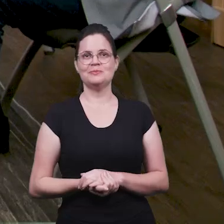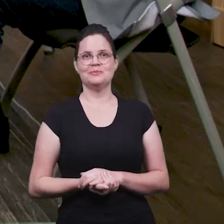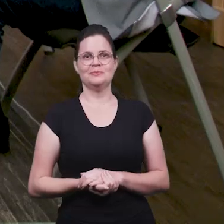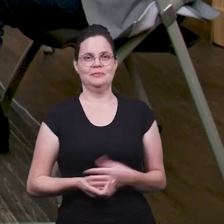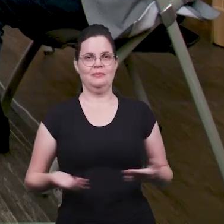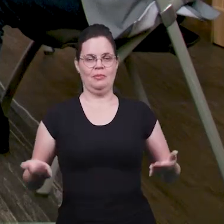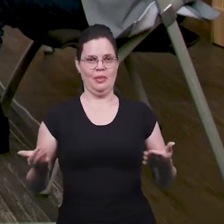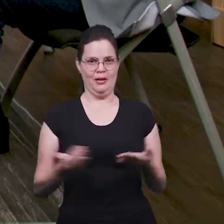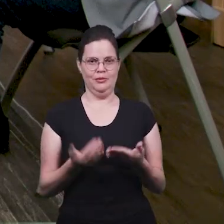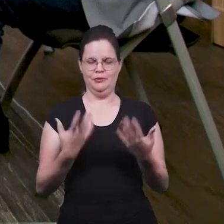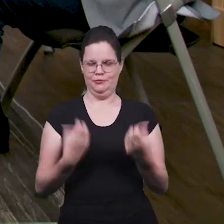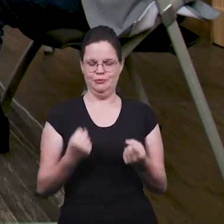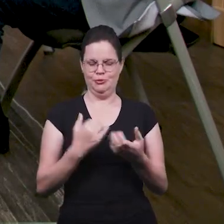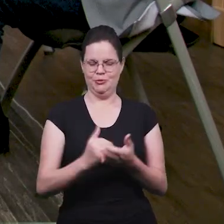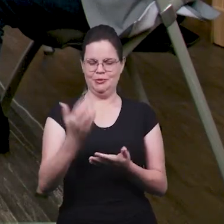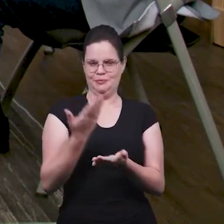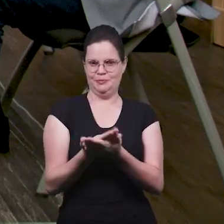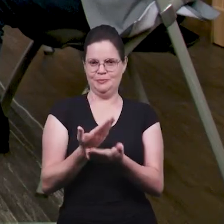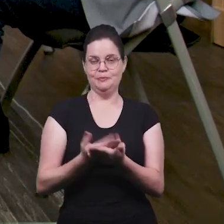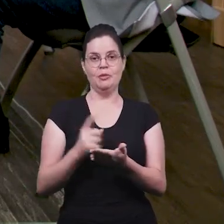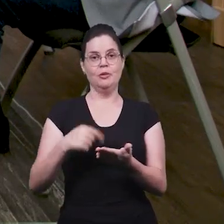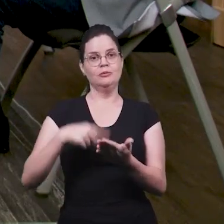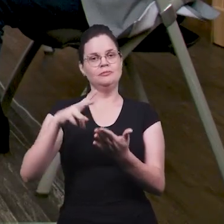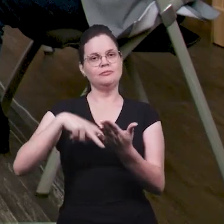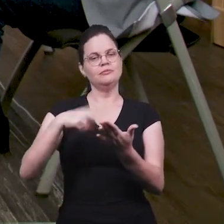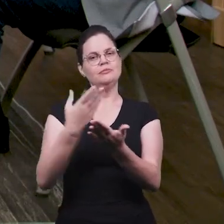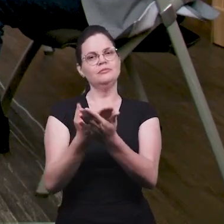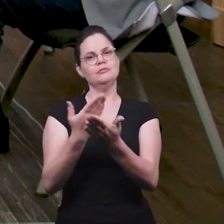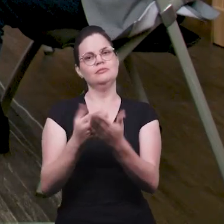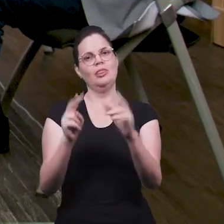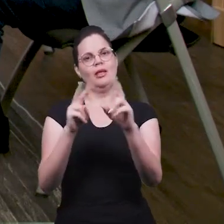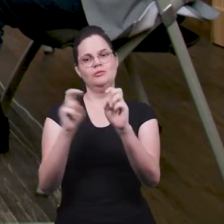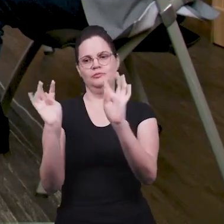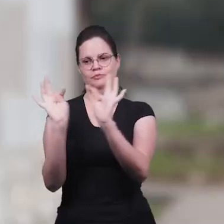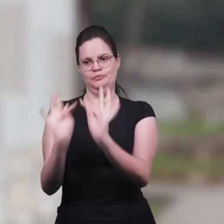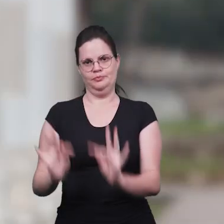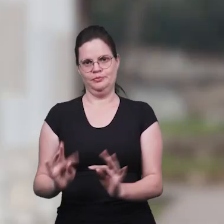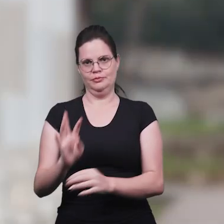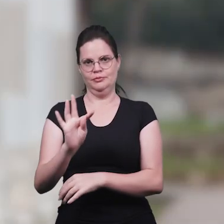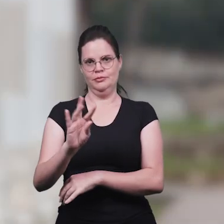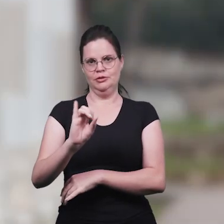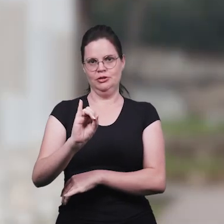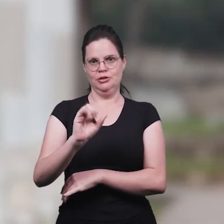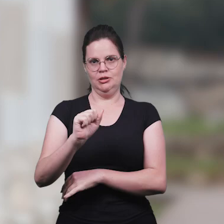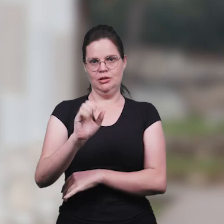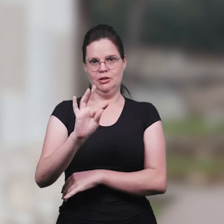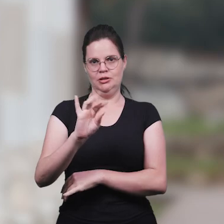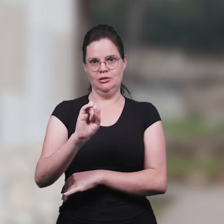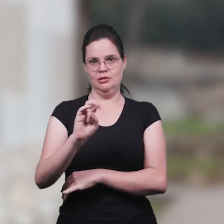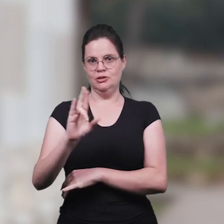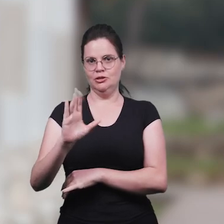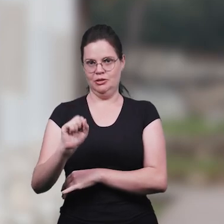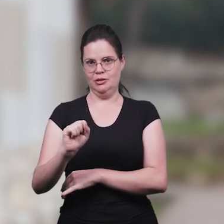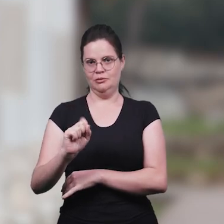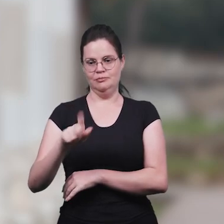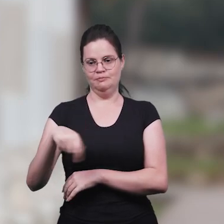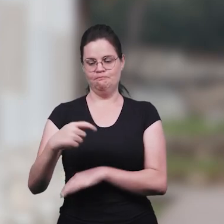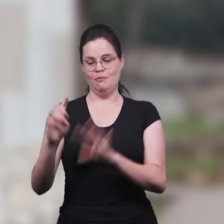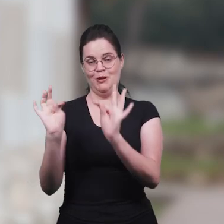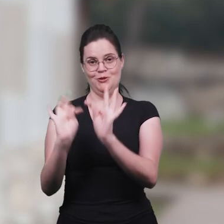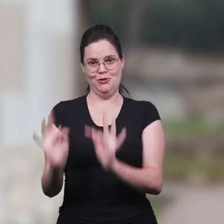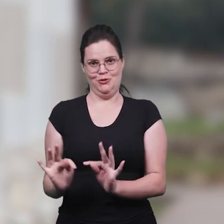Mas vamos lá. Estamos agora na carta escrita à igreja em Tiatira. Carta à igreja